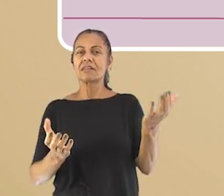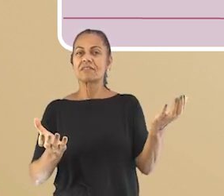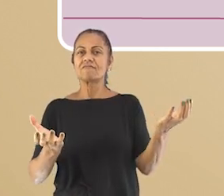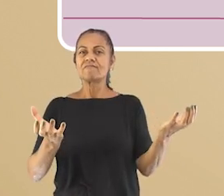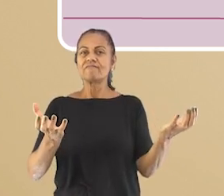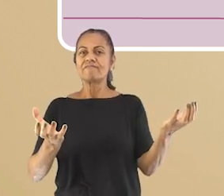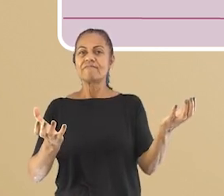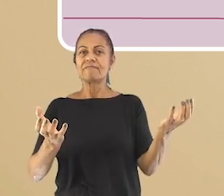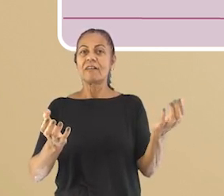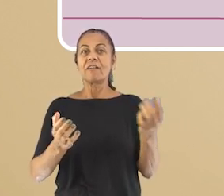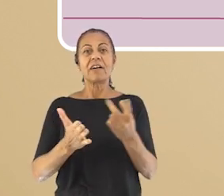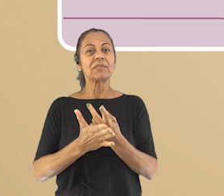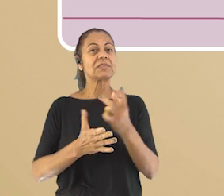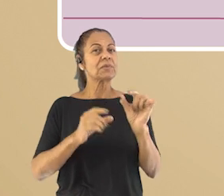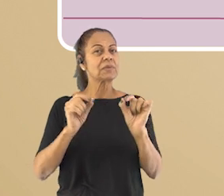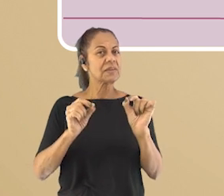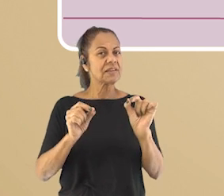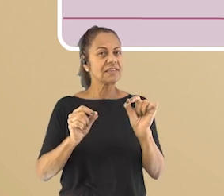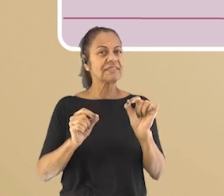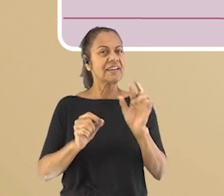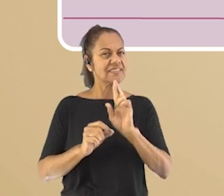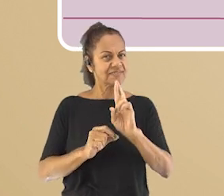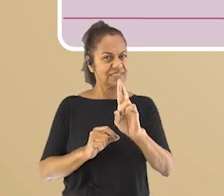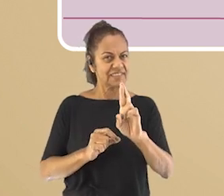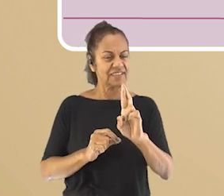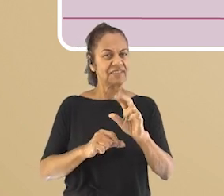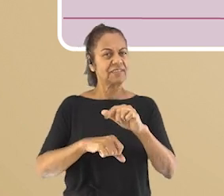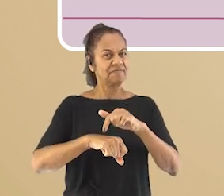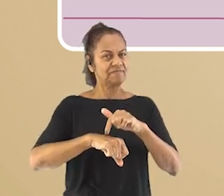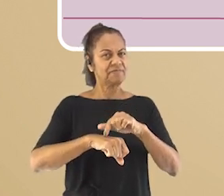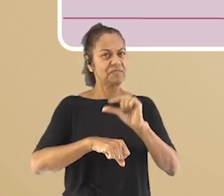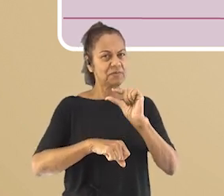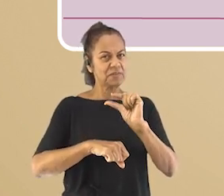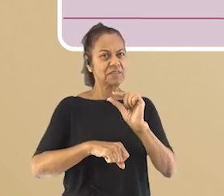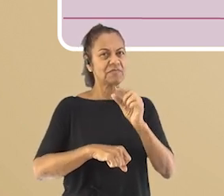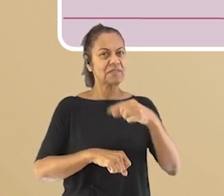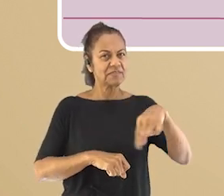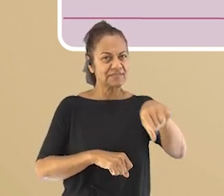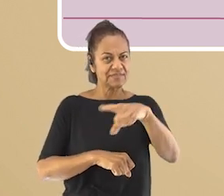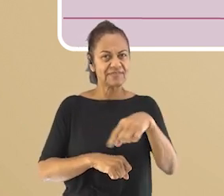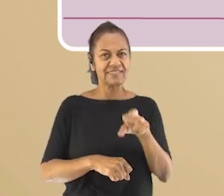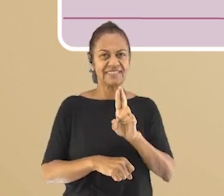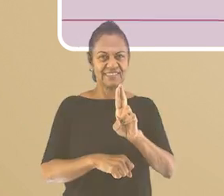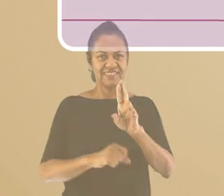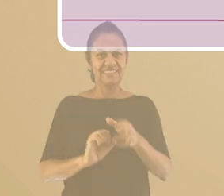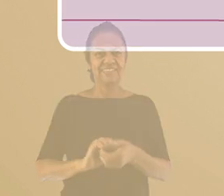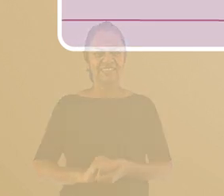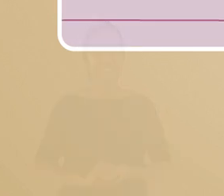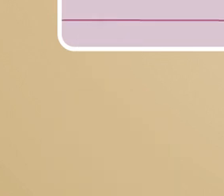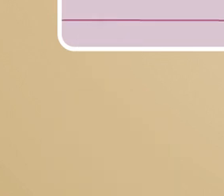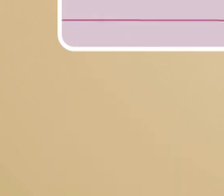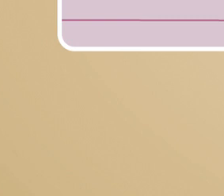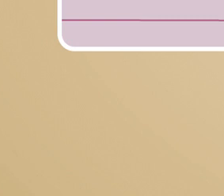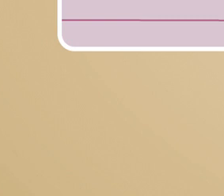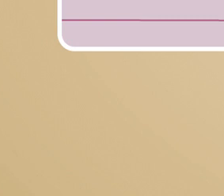eu coloque mais um chuchu do lado direito? Vou dar um tempinho para vocês me responderem.